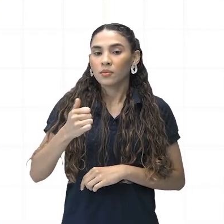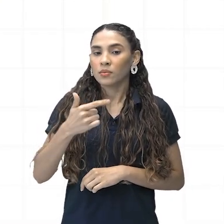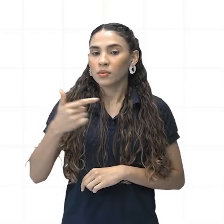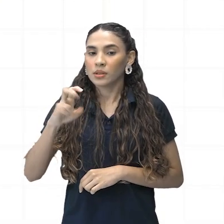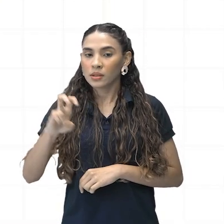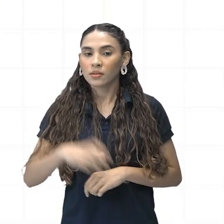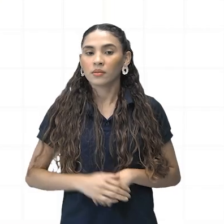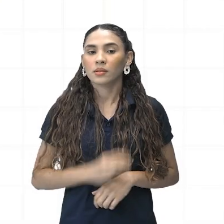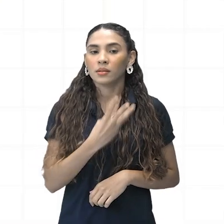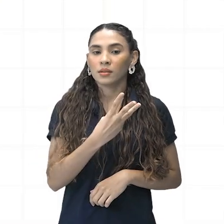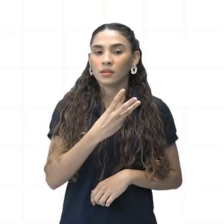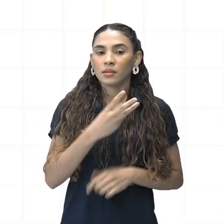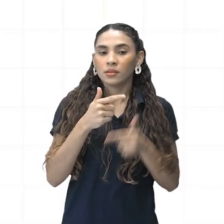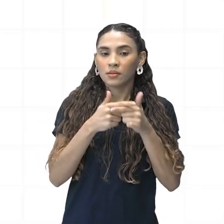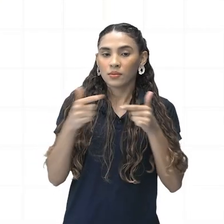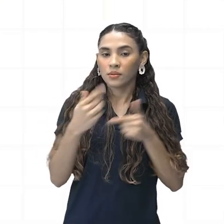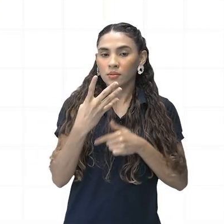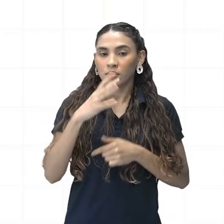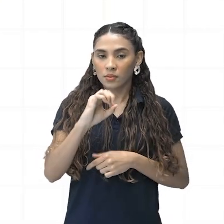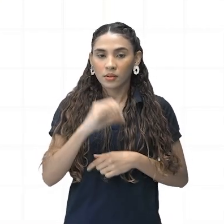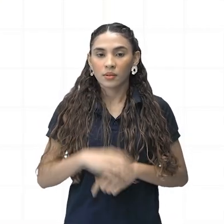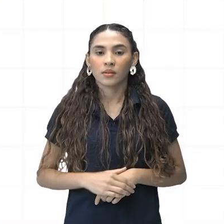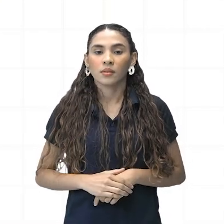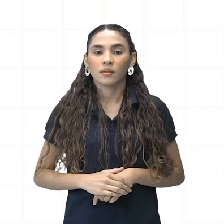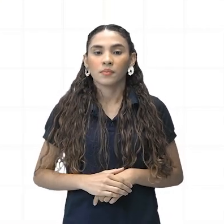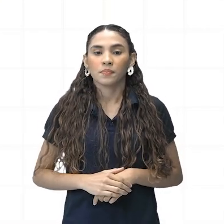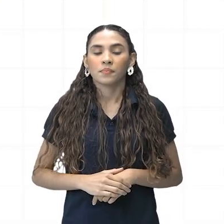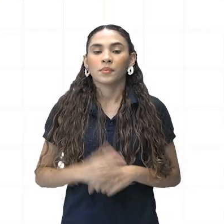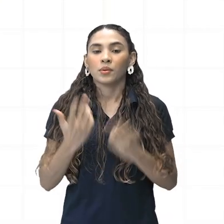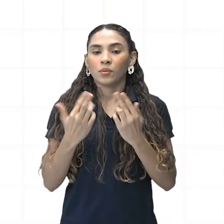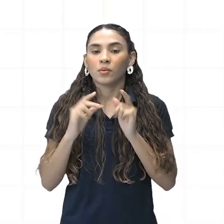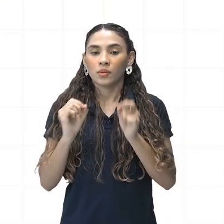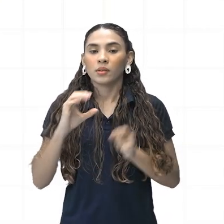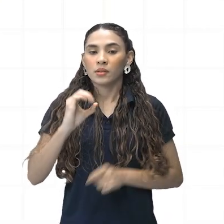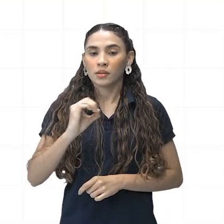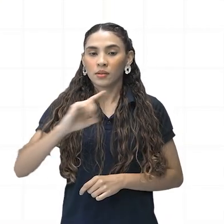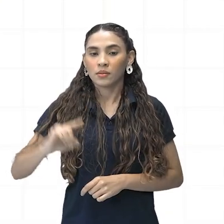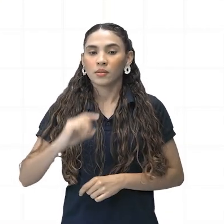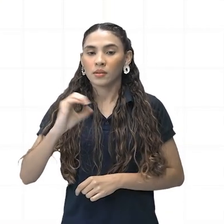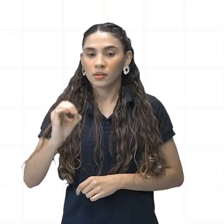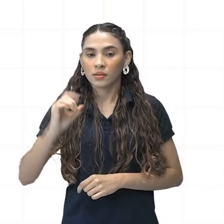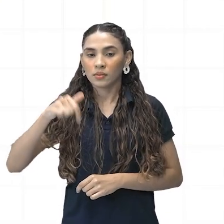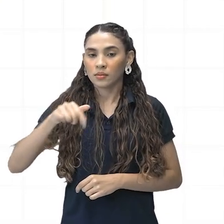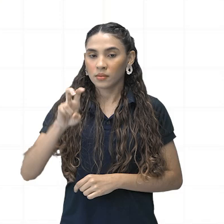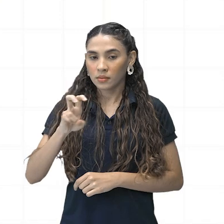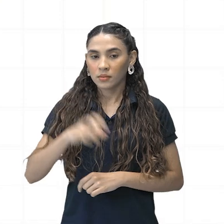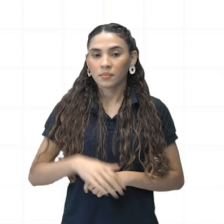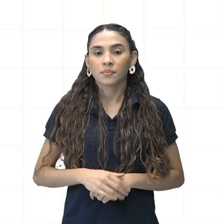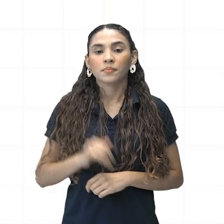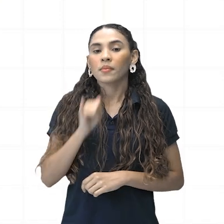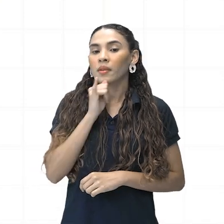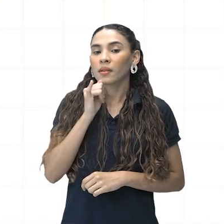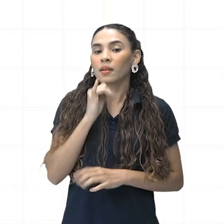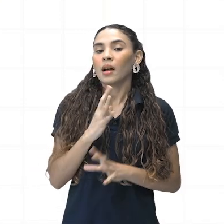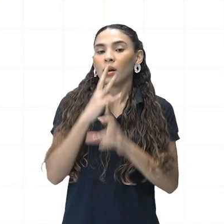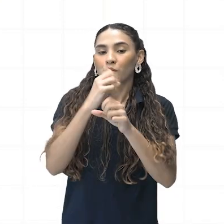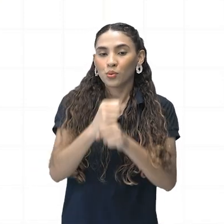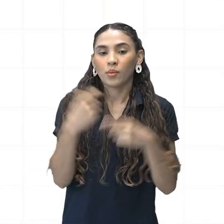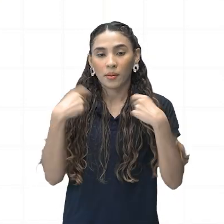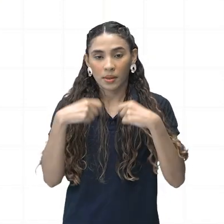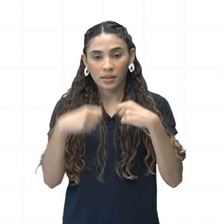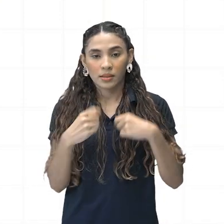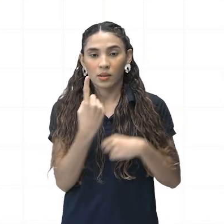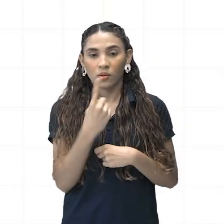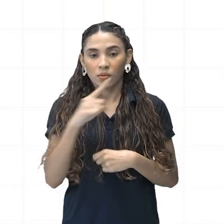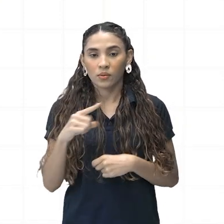0,125 e 3 dividido por 40 vai ser igual a 0,75. Nesse caso, a soma tem que ser igual